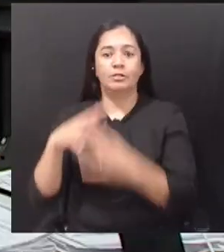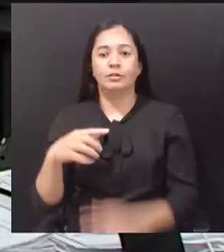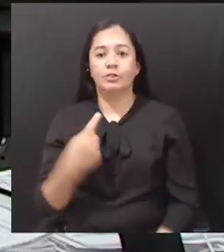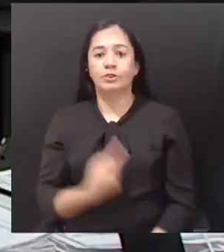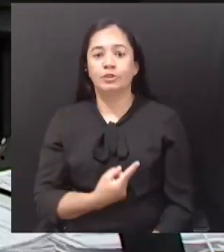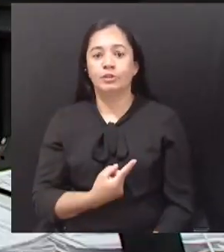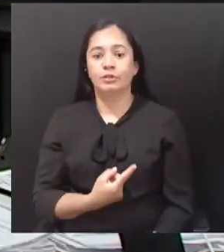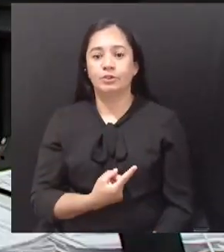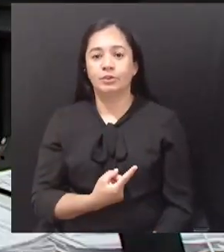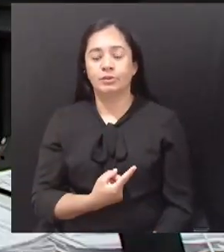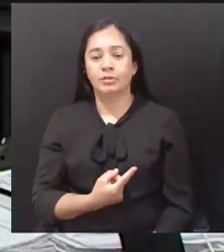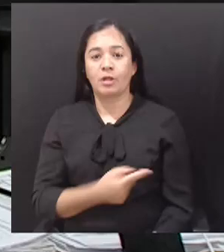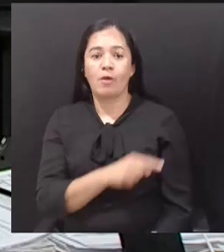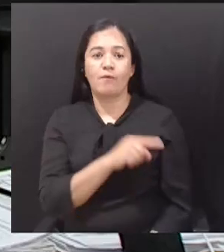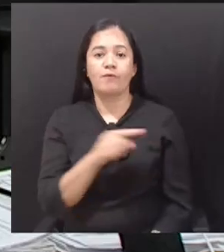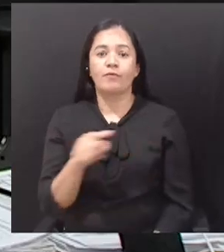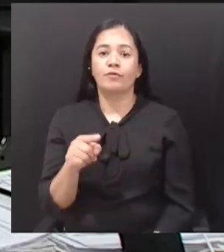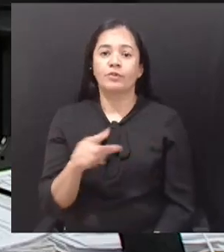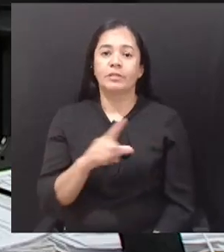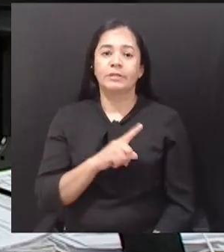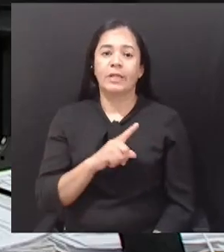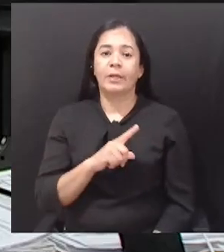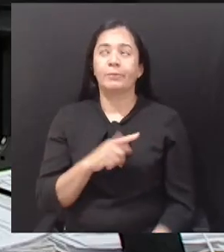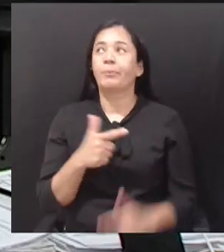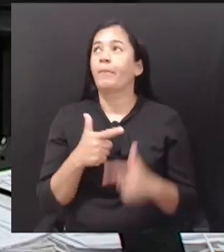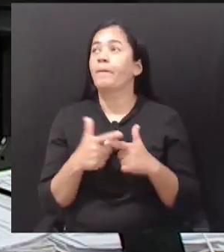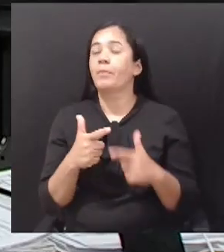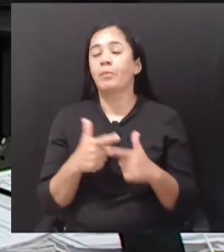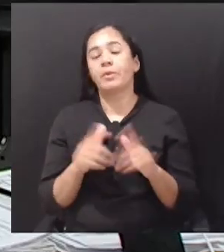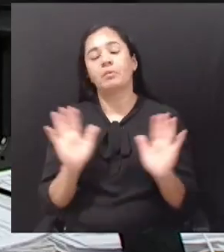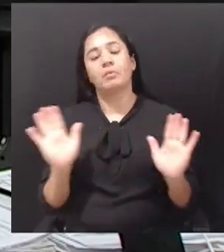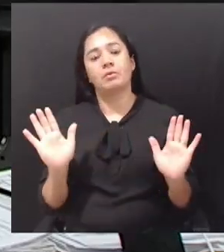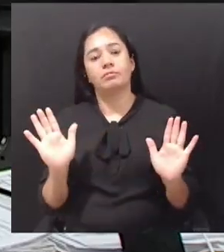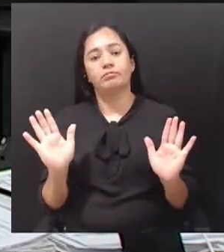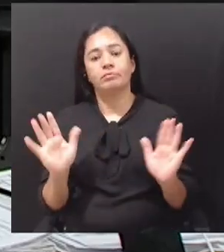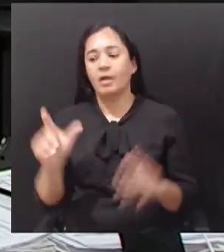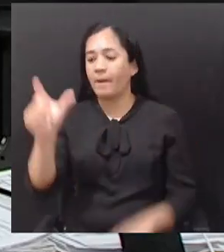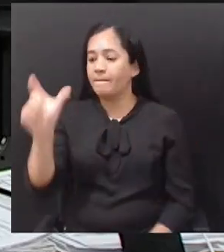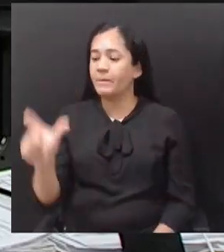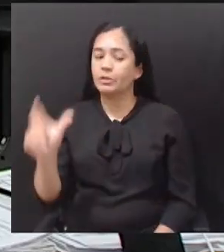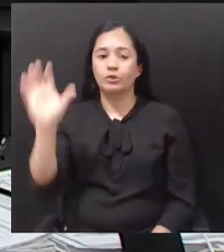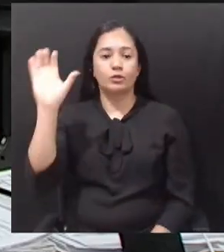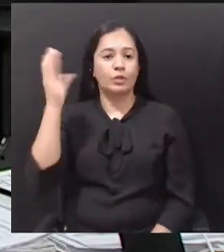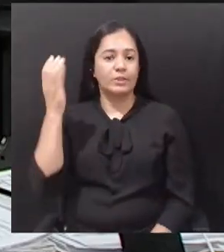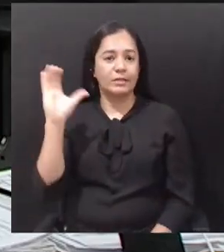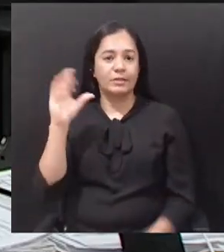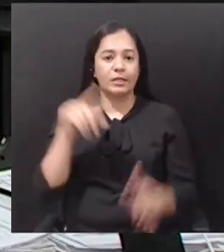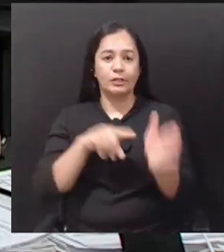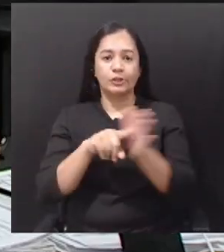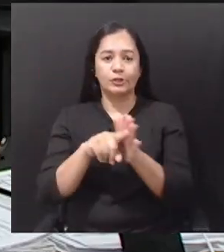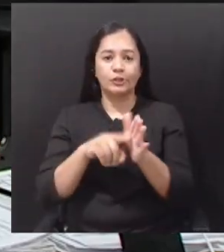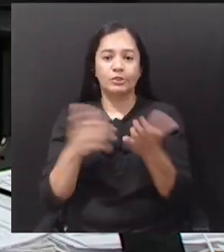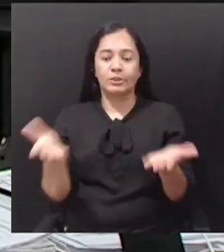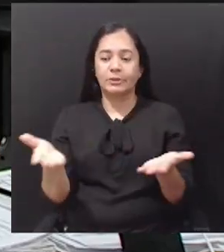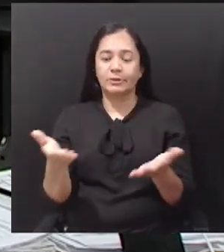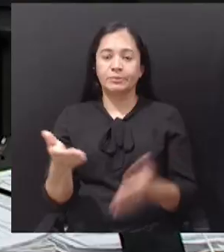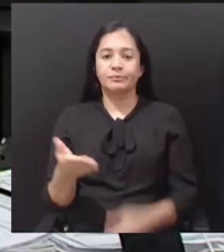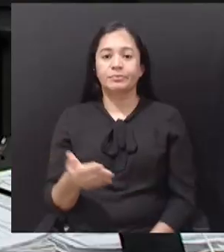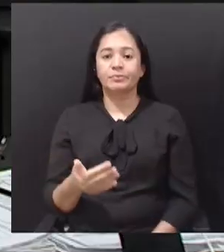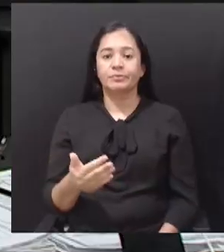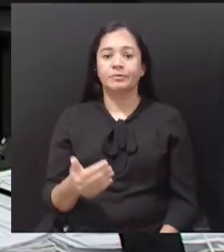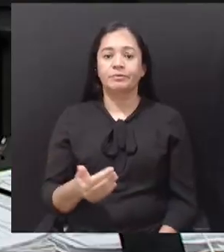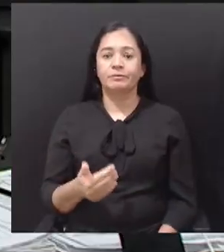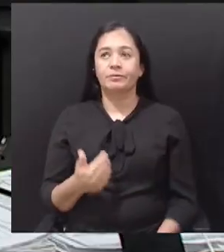você tem um problema, né? Algum pesquisador, um cientista está diante de algum